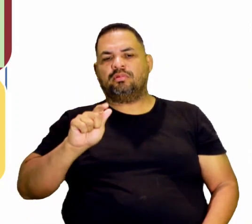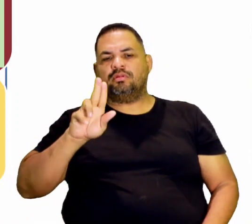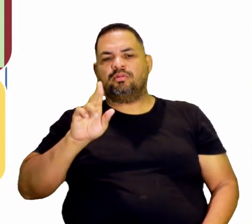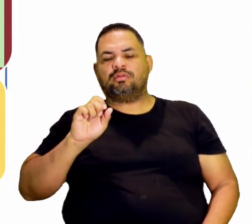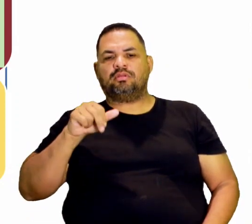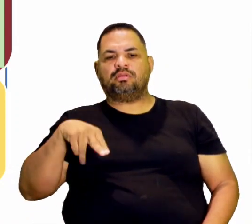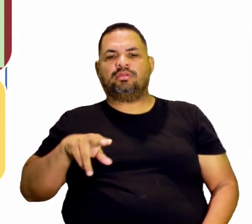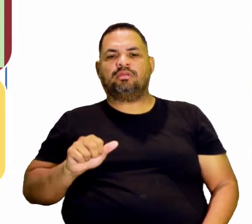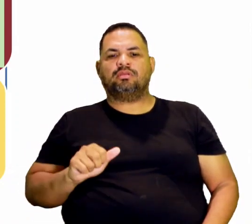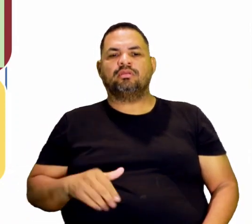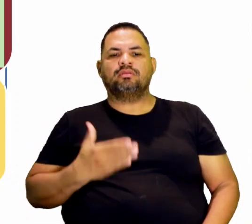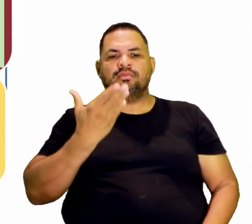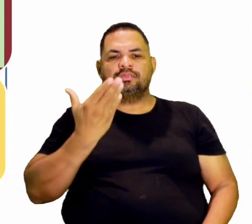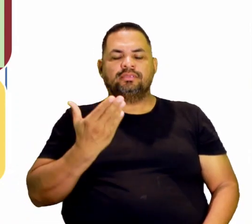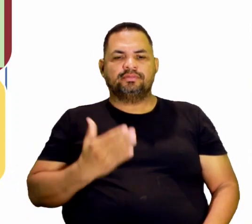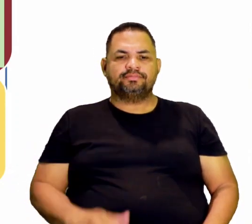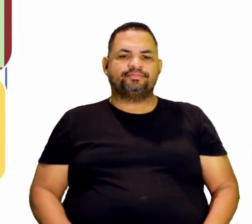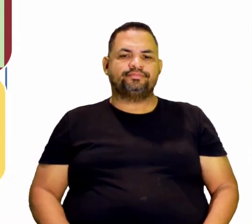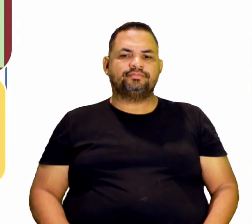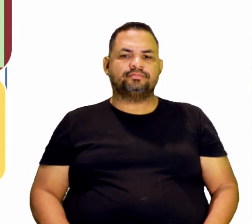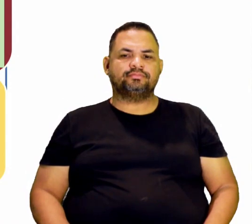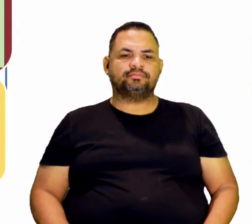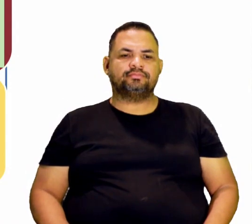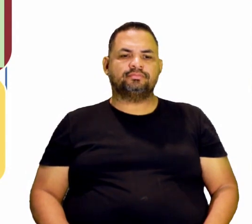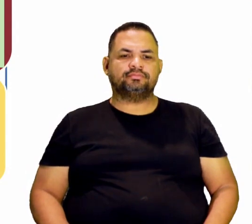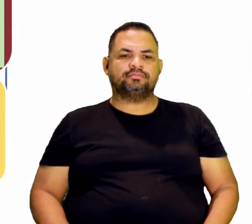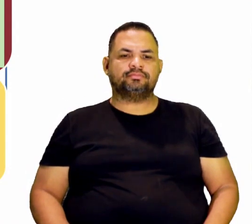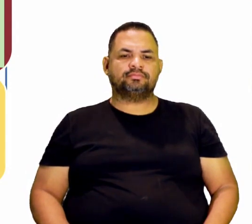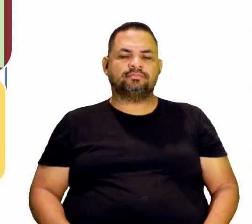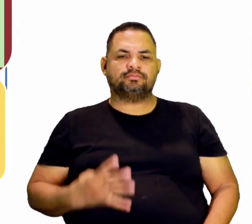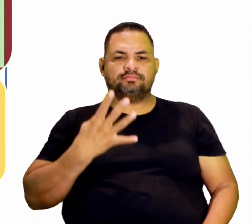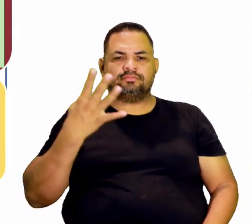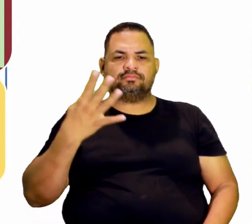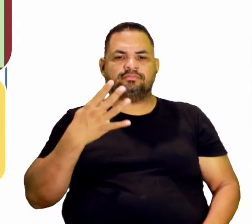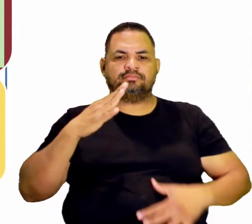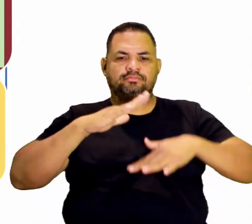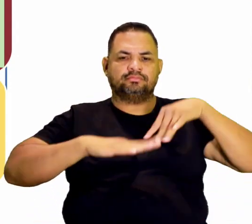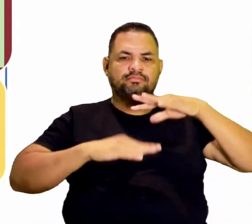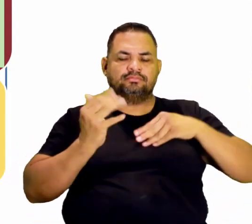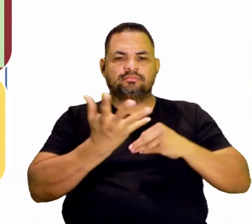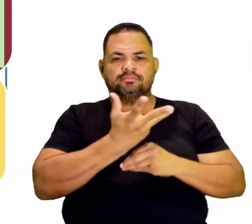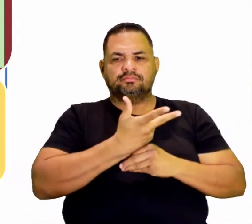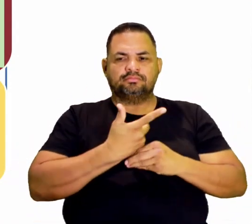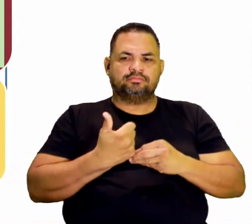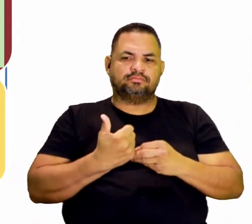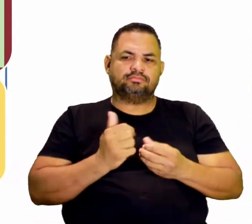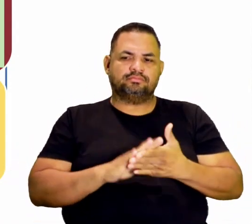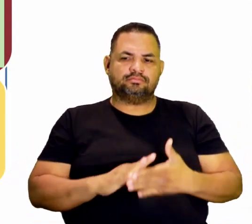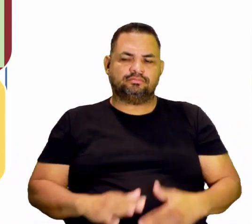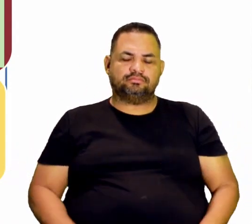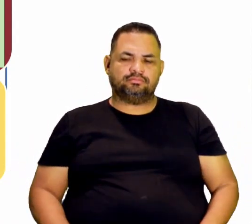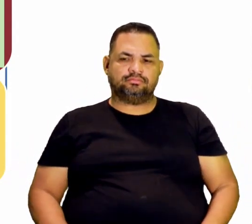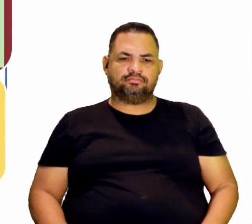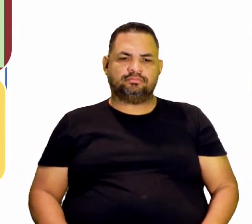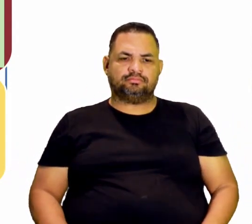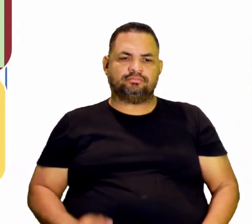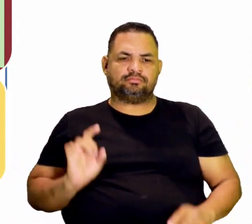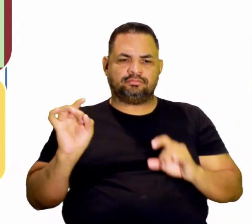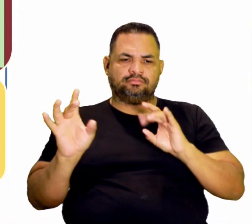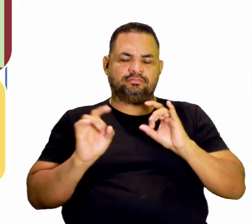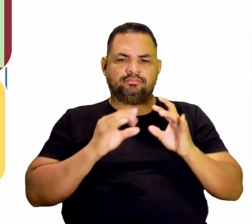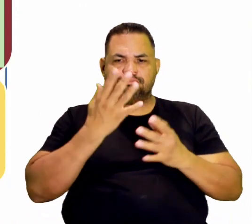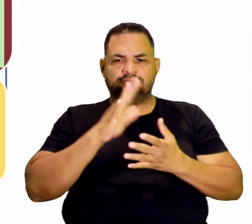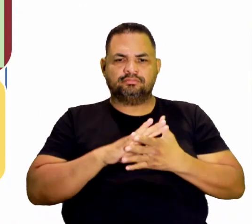Gauguin ou Gauguin. Há quem fale Gauguin, há quem fale Gauguin. Esses quatro artistas aí, eles, cada